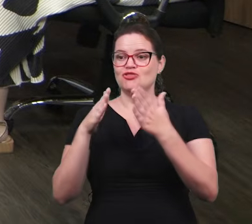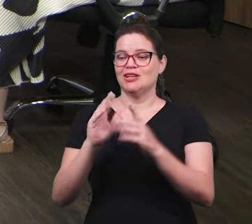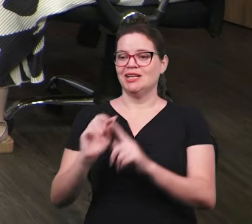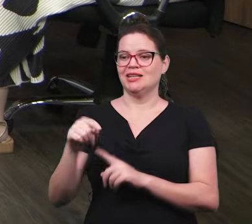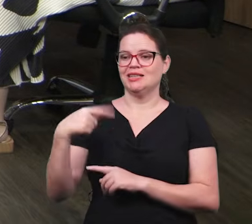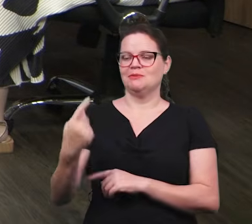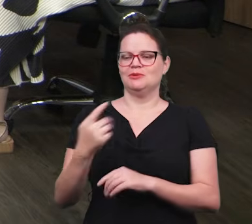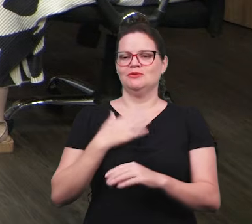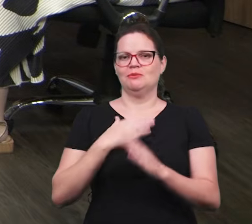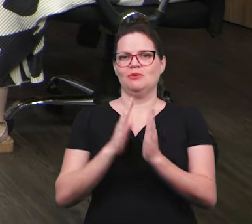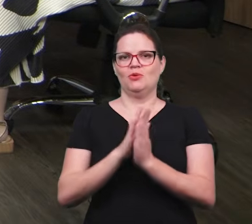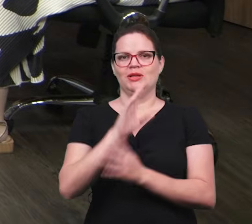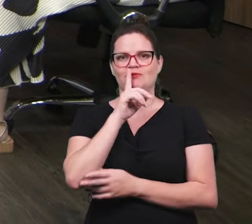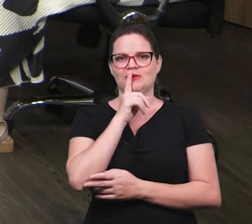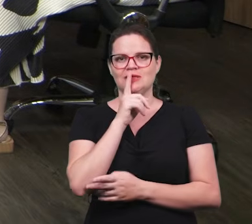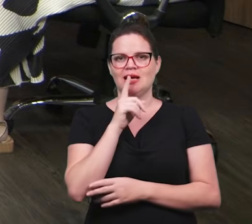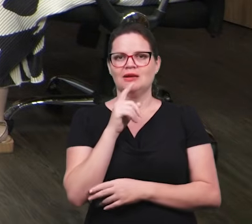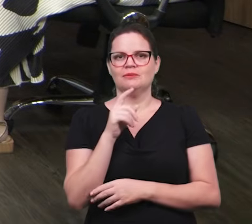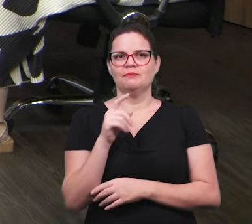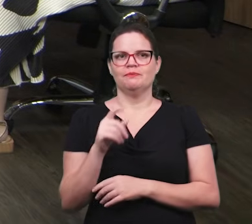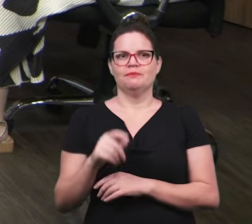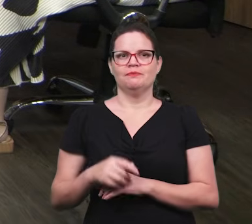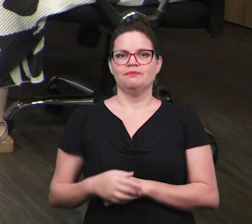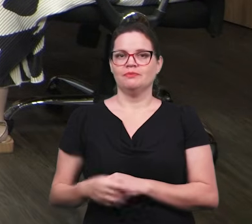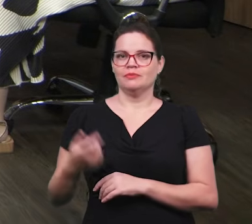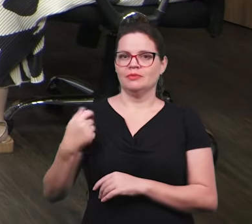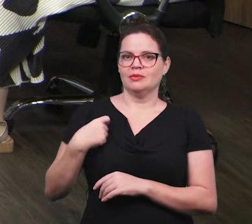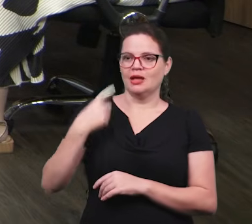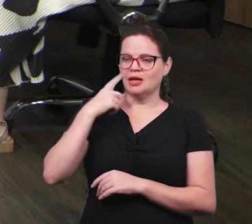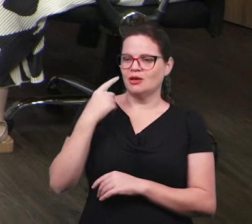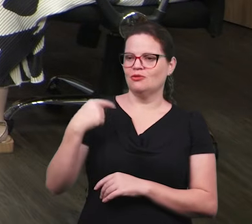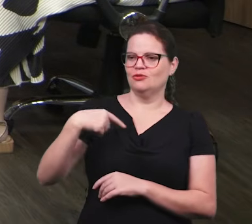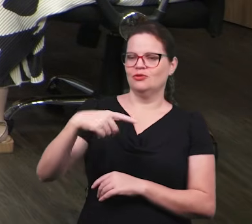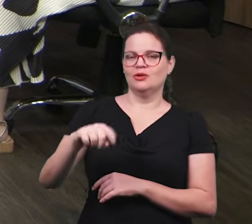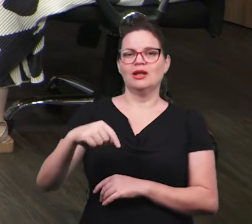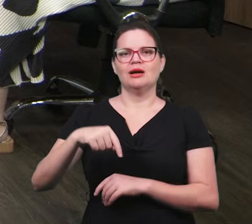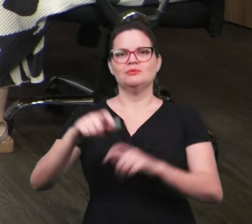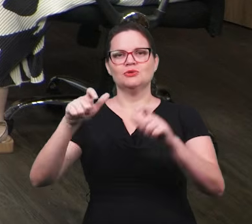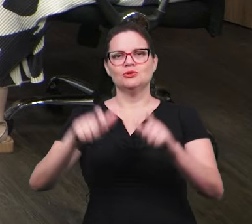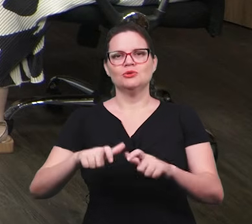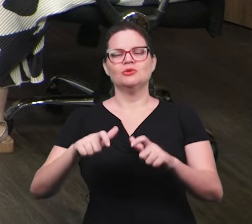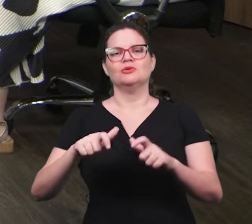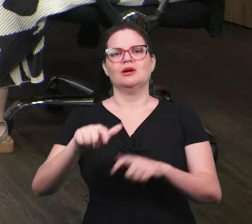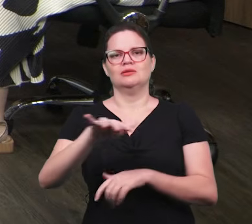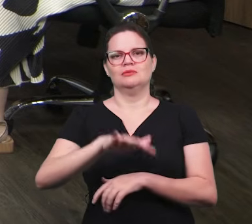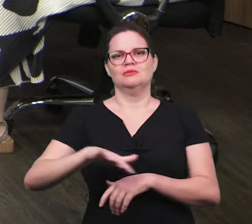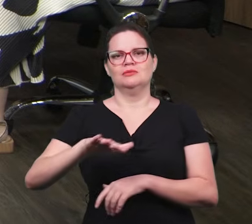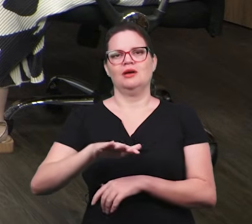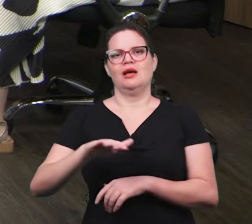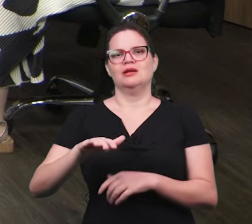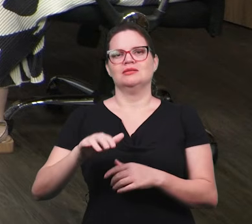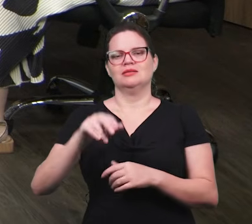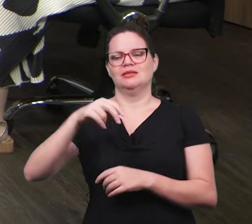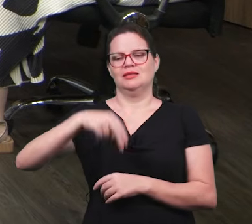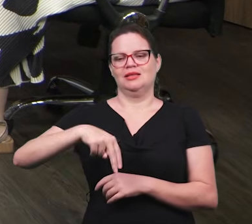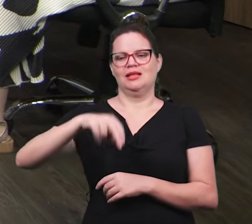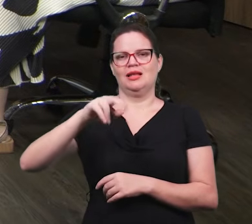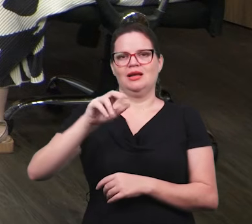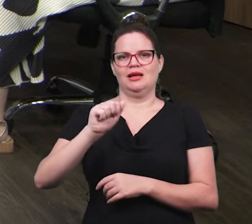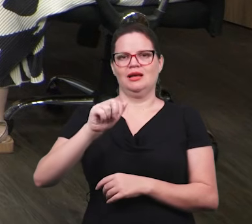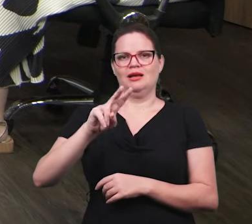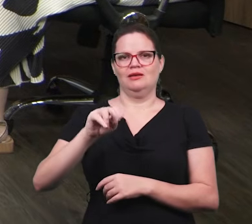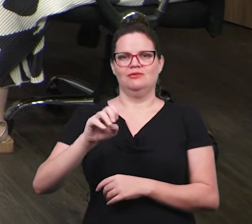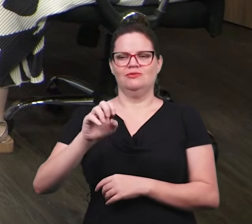eu passei meu aniversário fazendo um reconhecimento de uma antiga base naval do Haiti. Eu lá